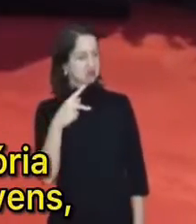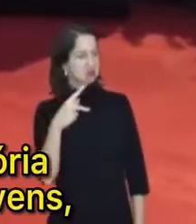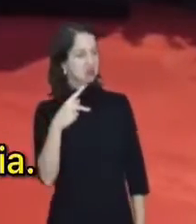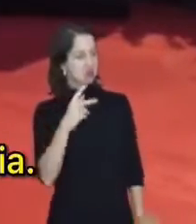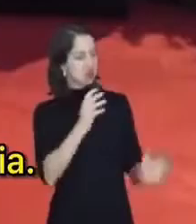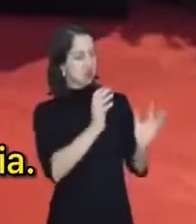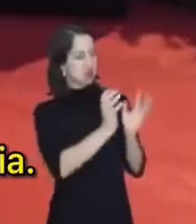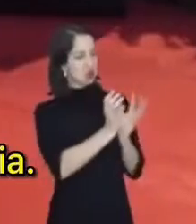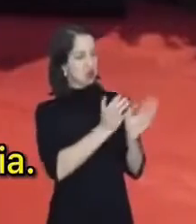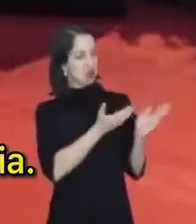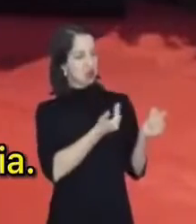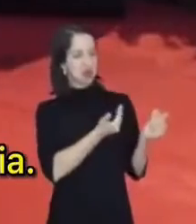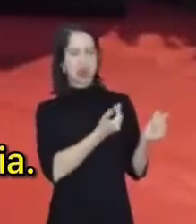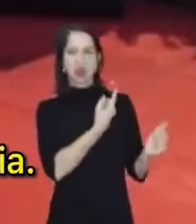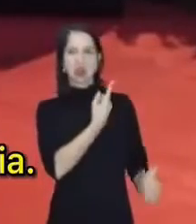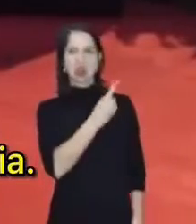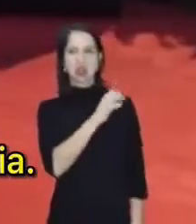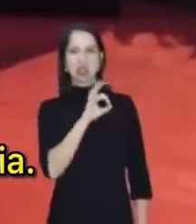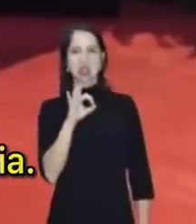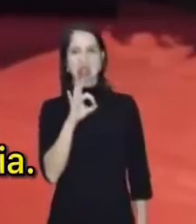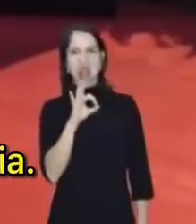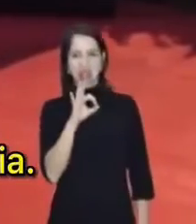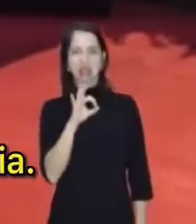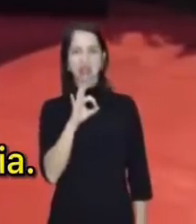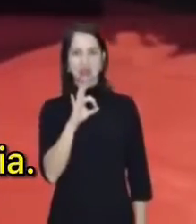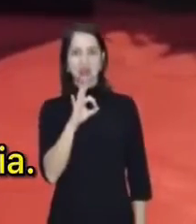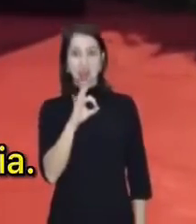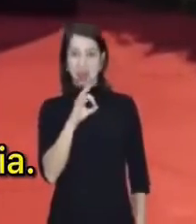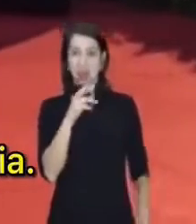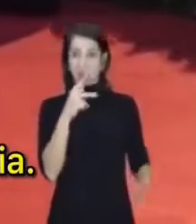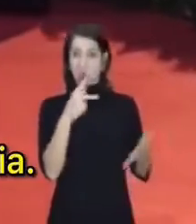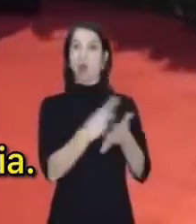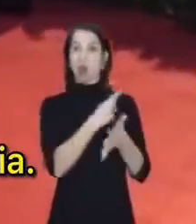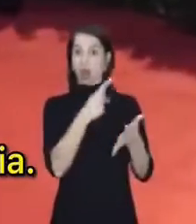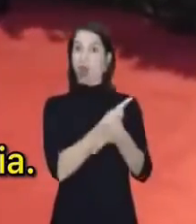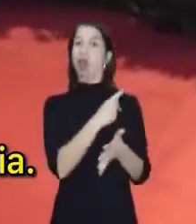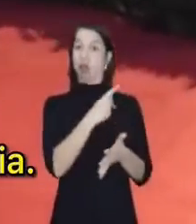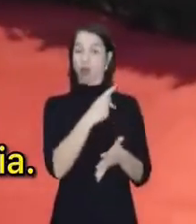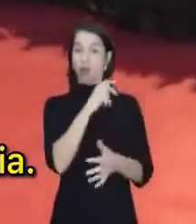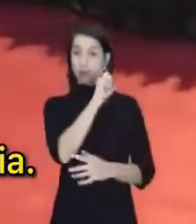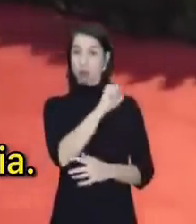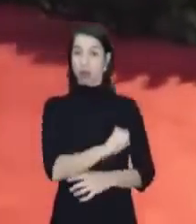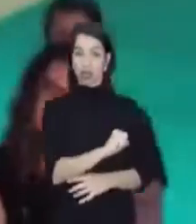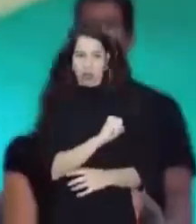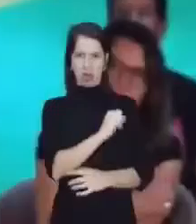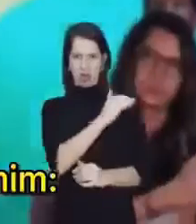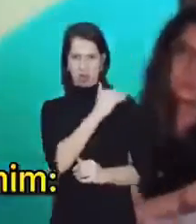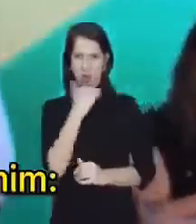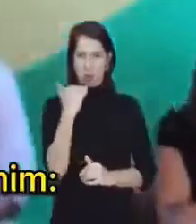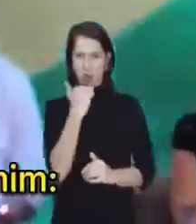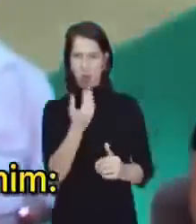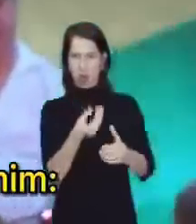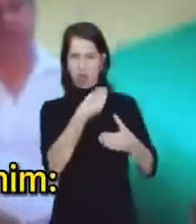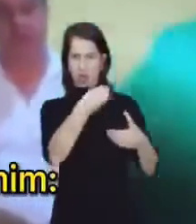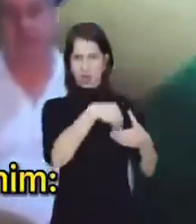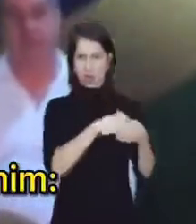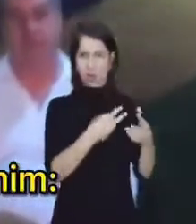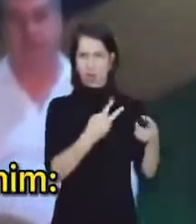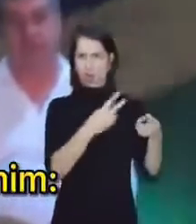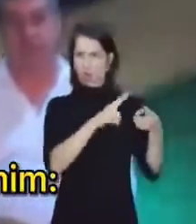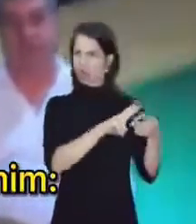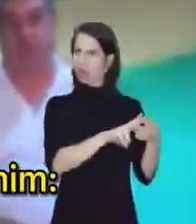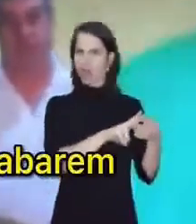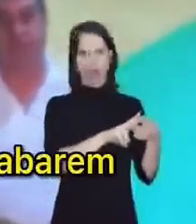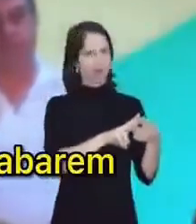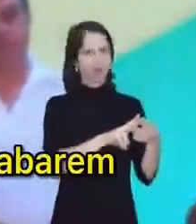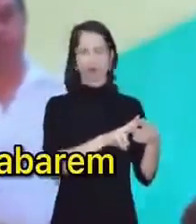dez jovens que cometeram um erro, sabe, morram na cadeia. E isso não vai apagar nunca. E o Fernando Henrique Cardoso